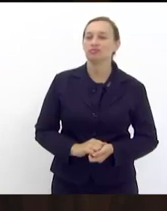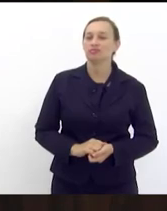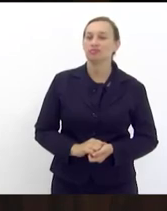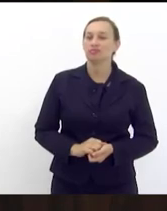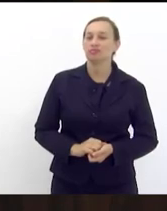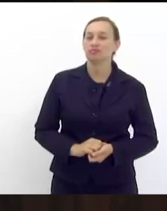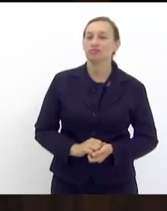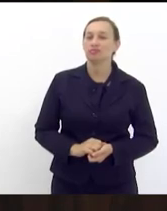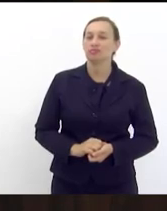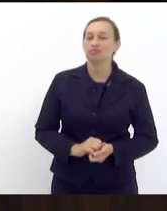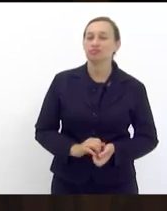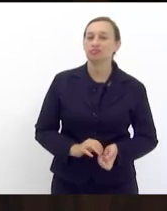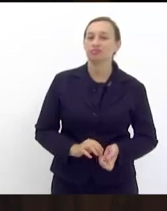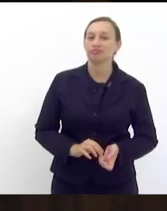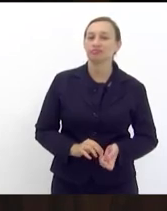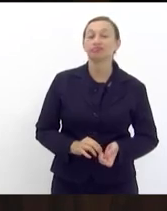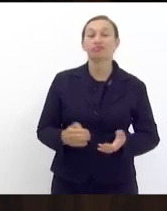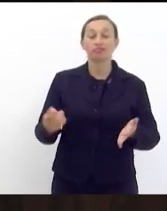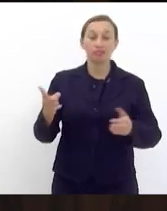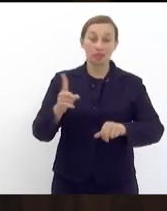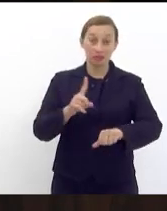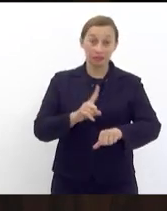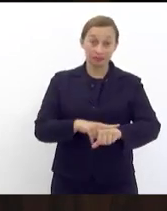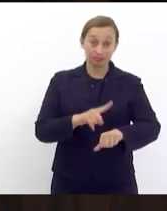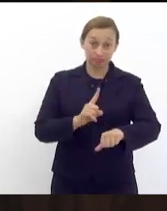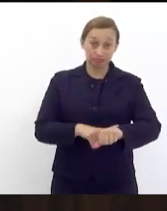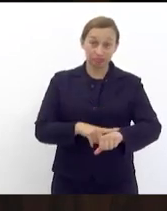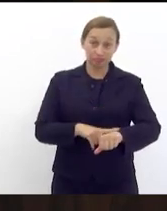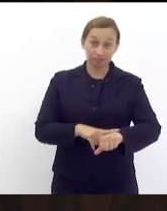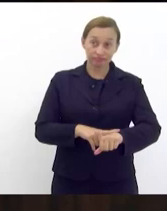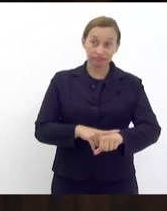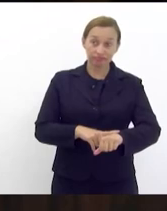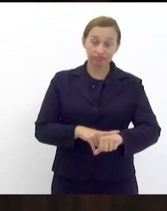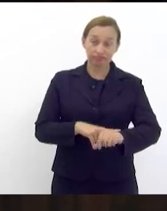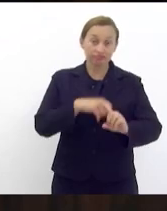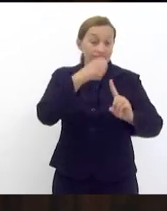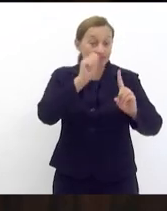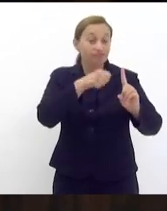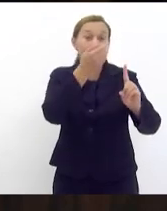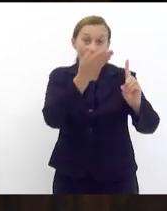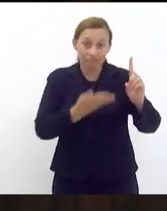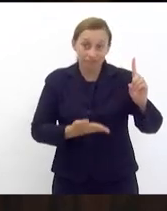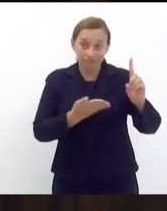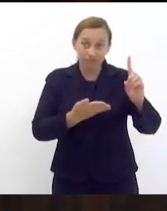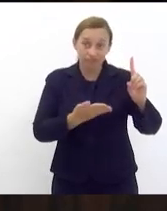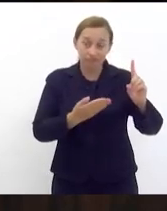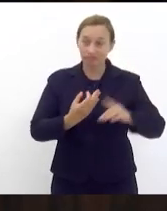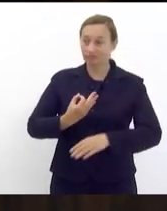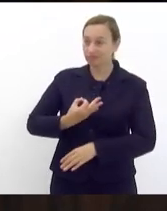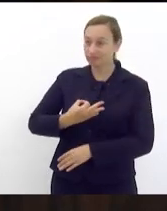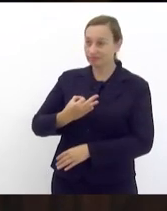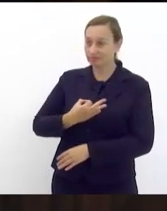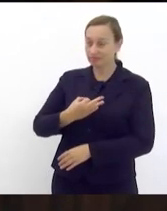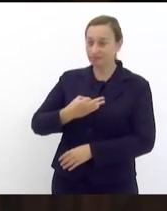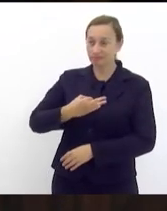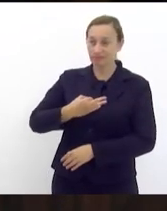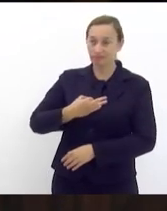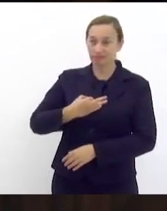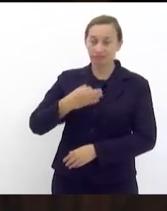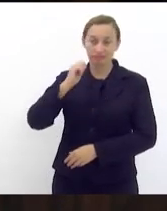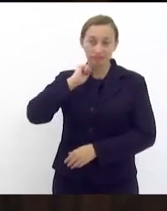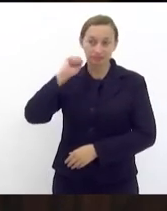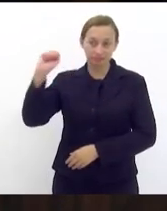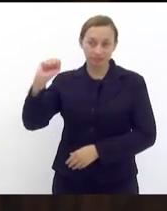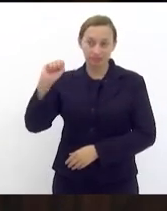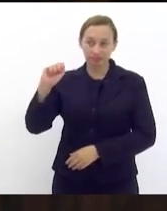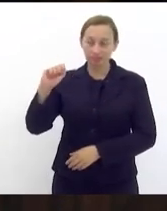Bom, gente, é chegado o momento solene de entrega da medalha Tiradentes ao